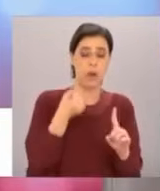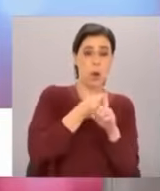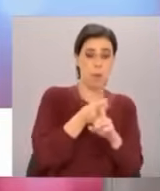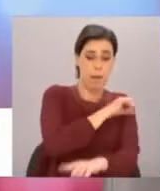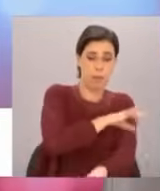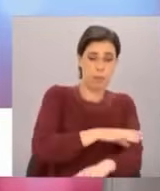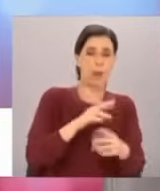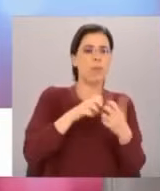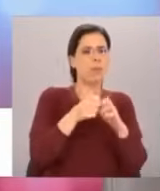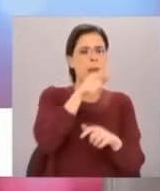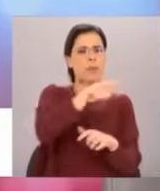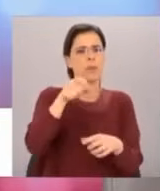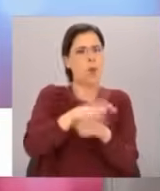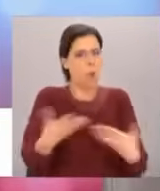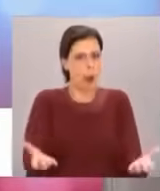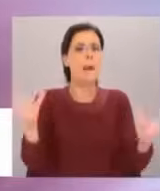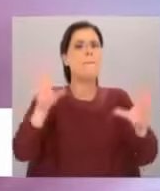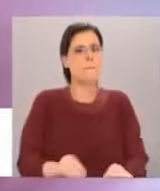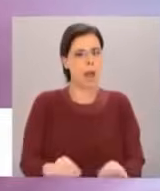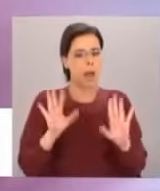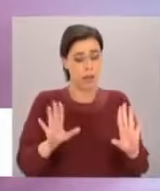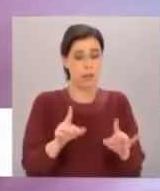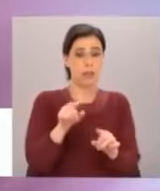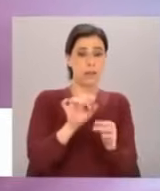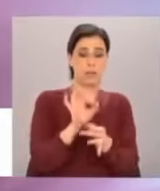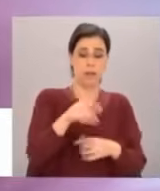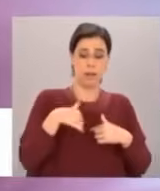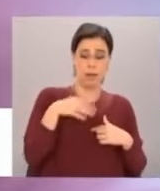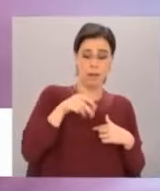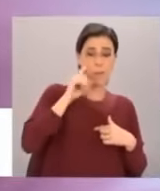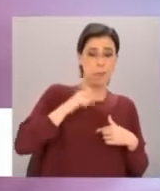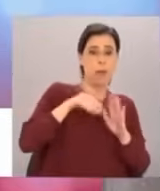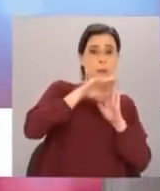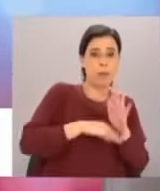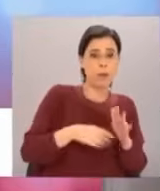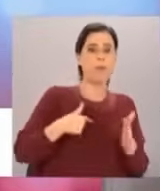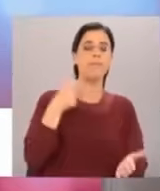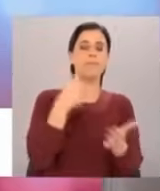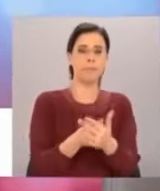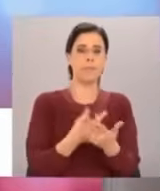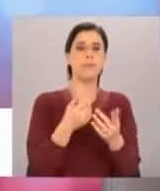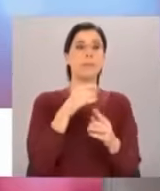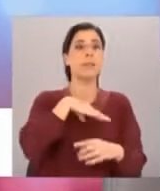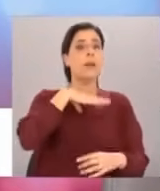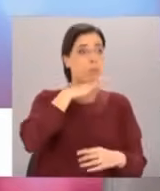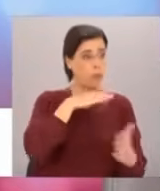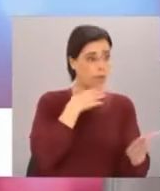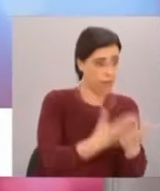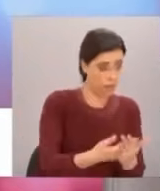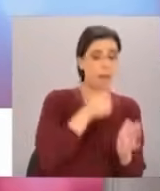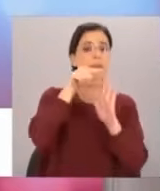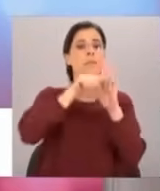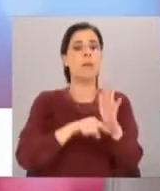além do combate à pobreza energética temos que ir mais longe e o modo do pai naquele nós queremos nosso programa é que devemos deixar as atividades poluentes e